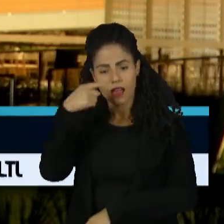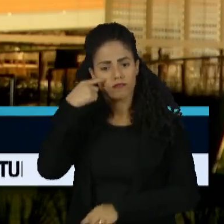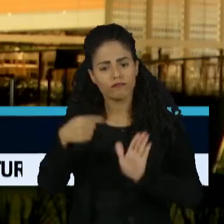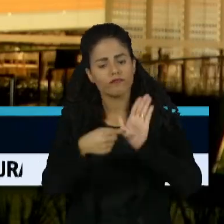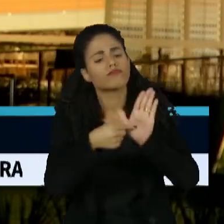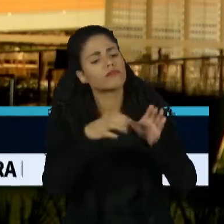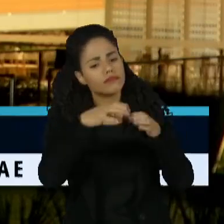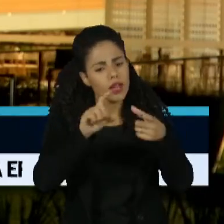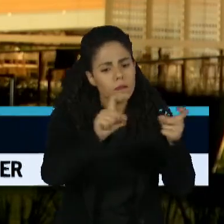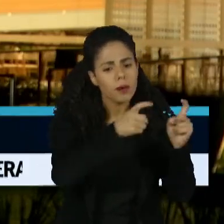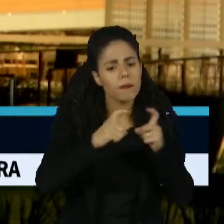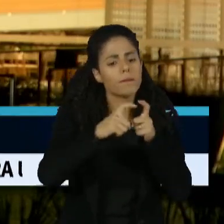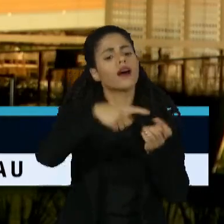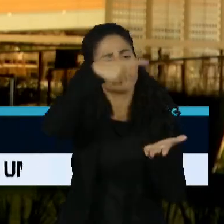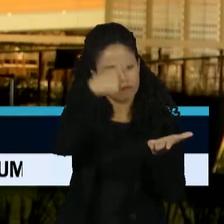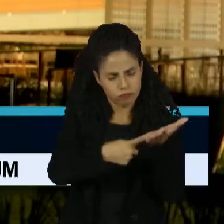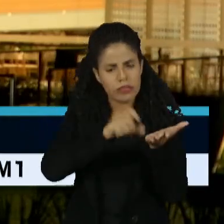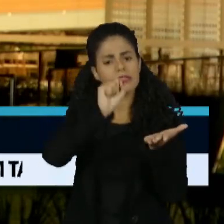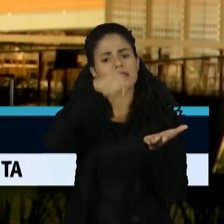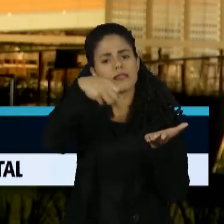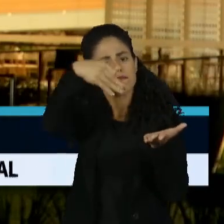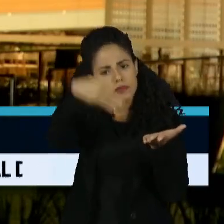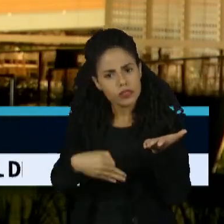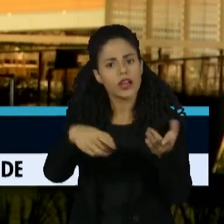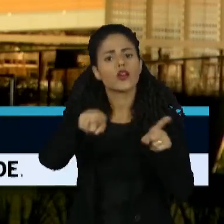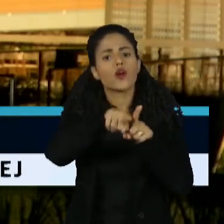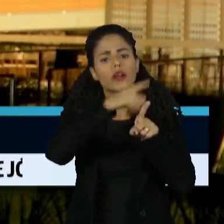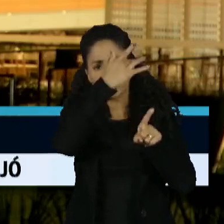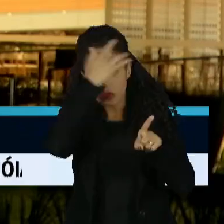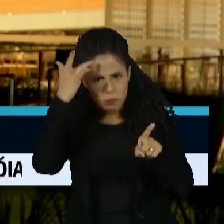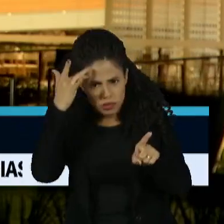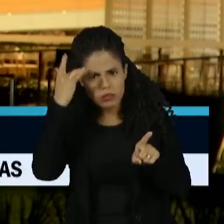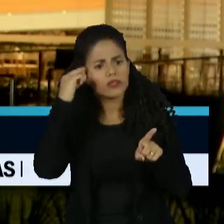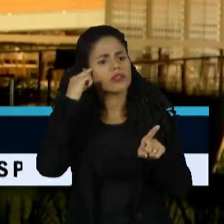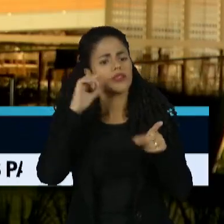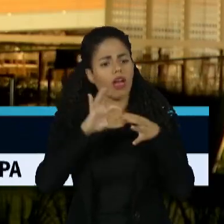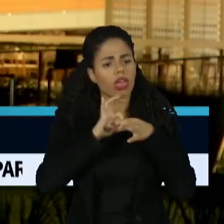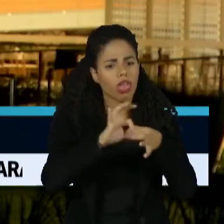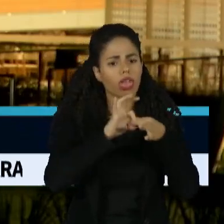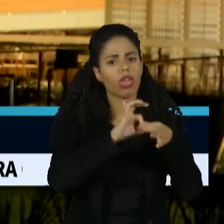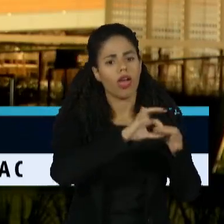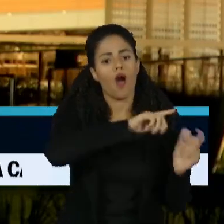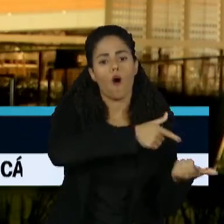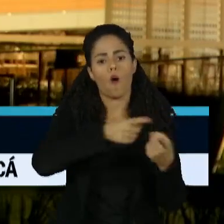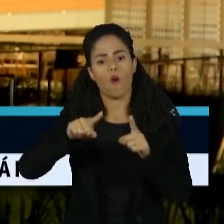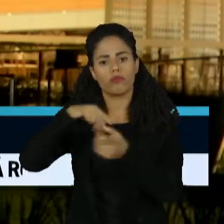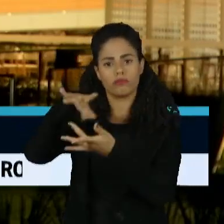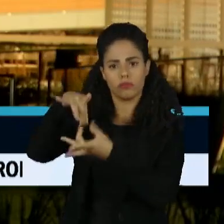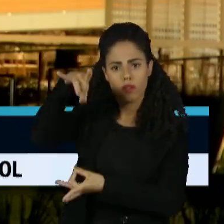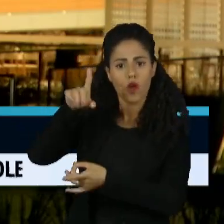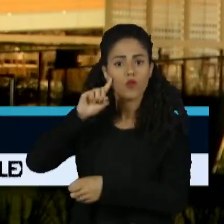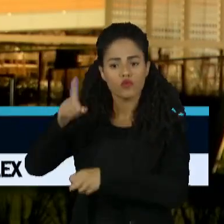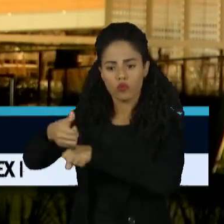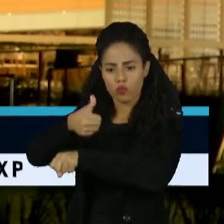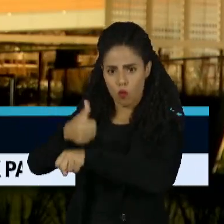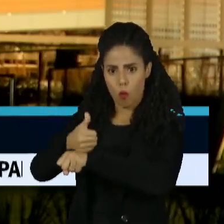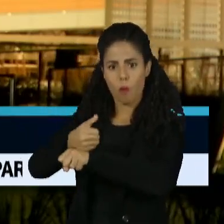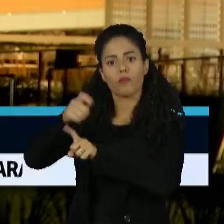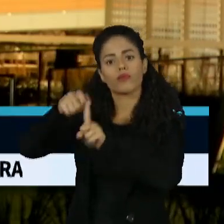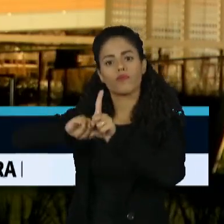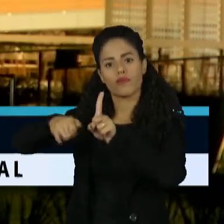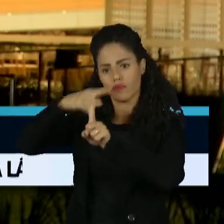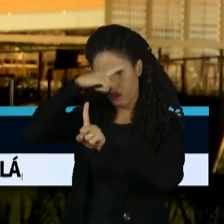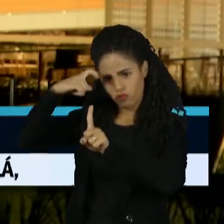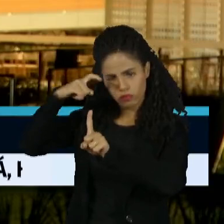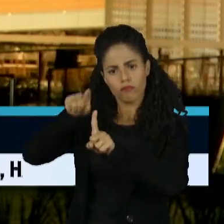disseram estar comprometidos com a punição de Oficiais envolvidos com os atos antidemocráticos de 8 de janeiro a atuação